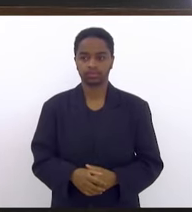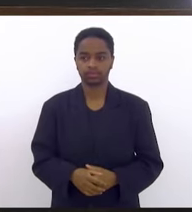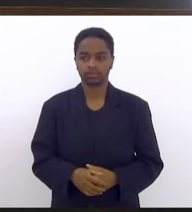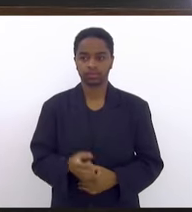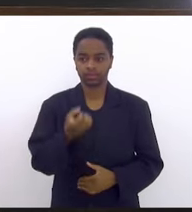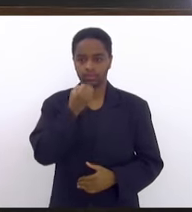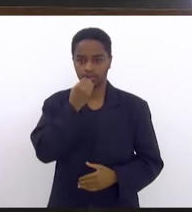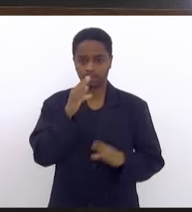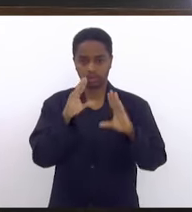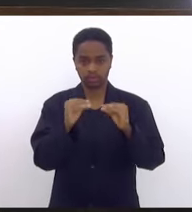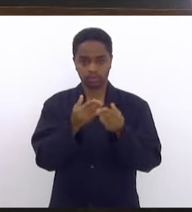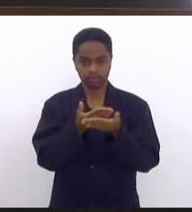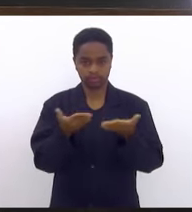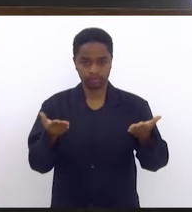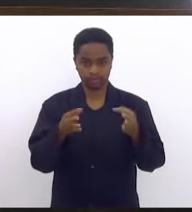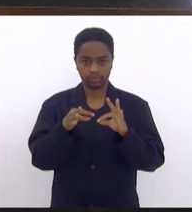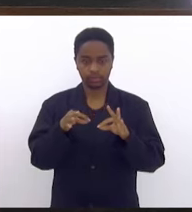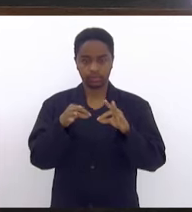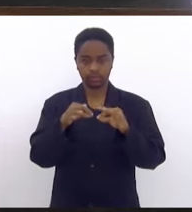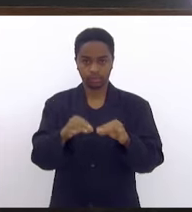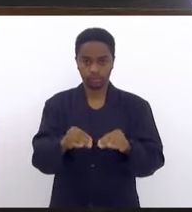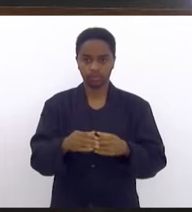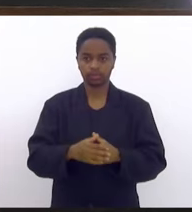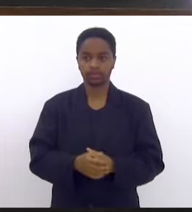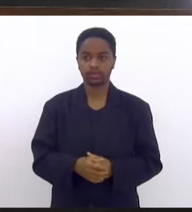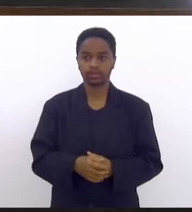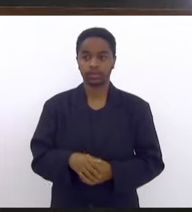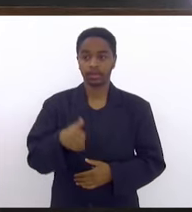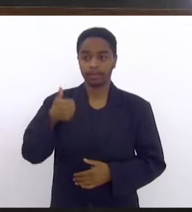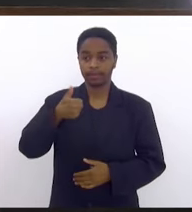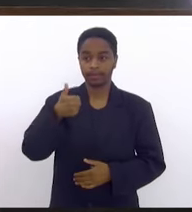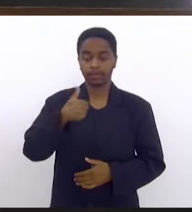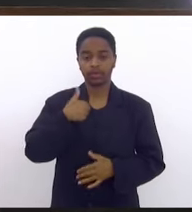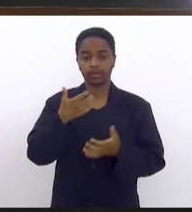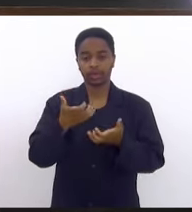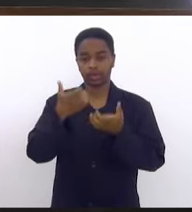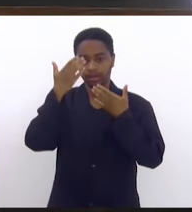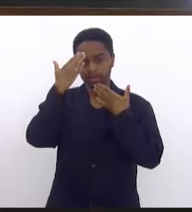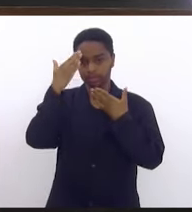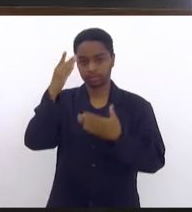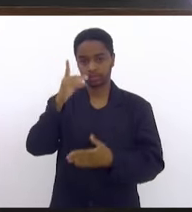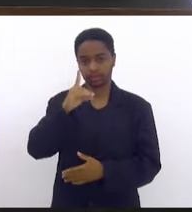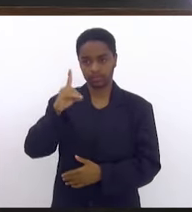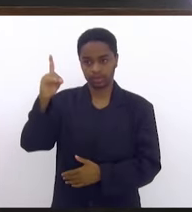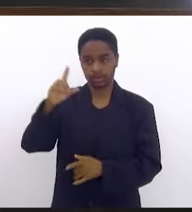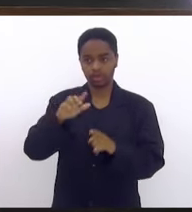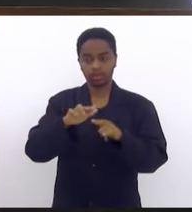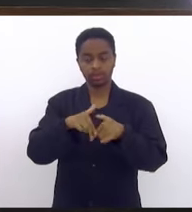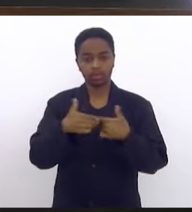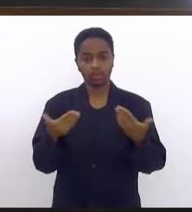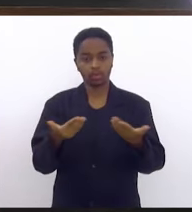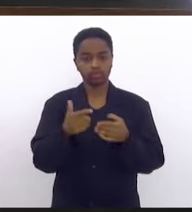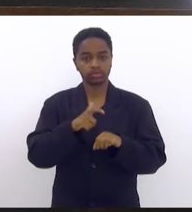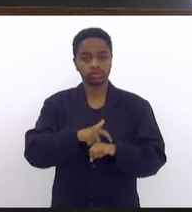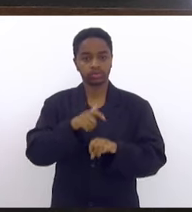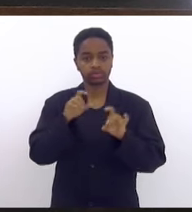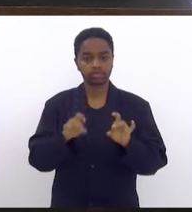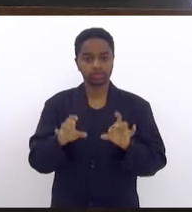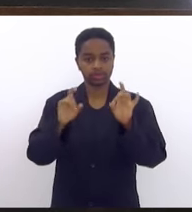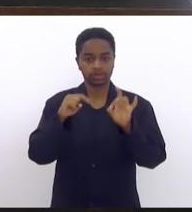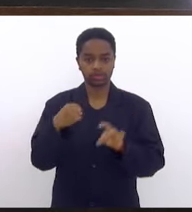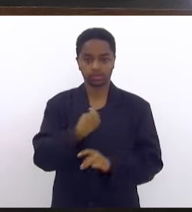Boa noite a todos. Eu quero, em primeiro lugar, agradecer a Deus por esse momento tão especial em nossas